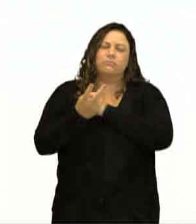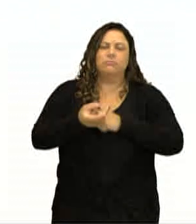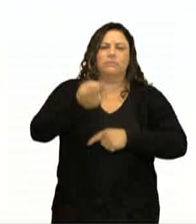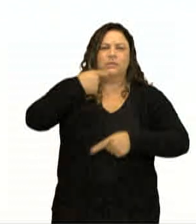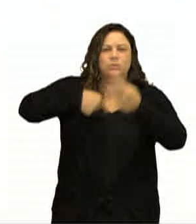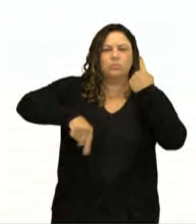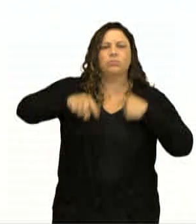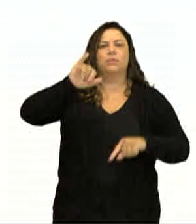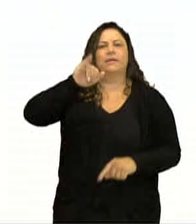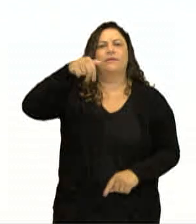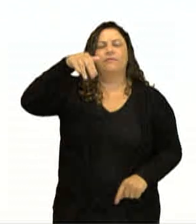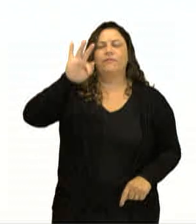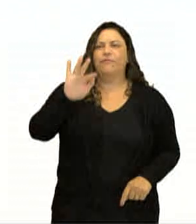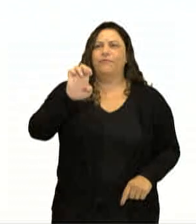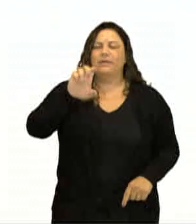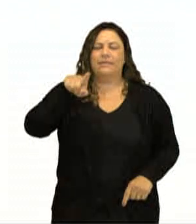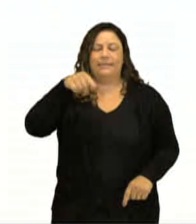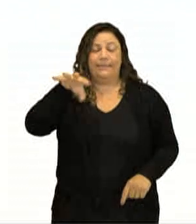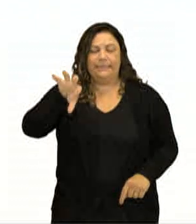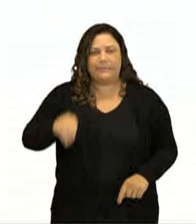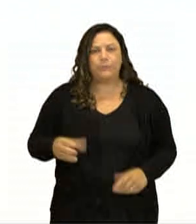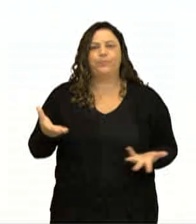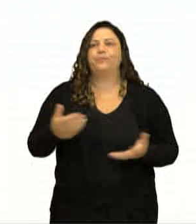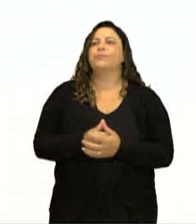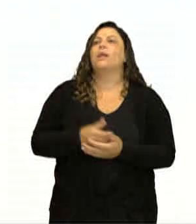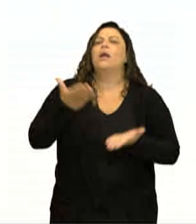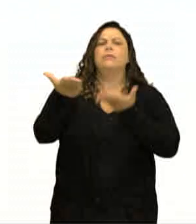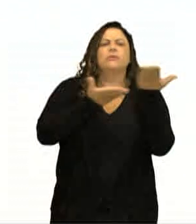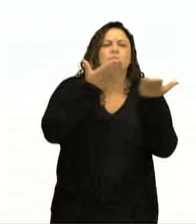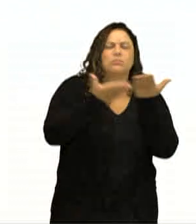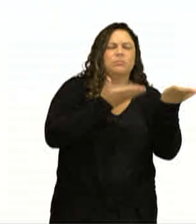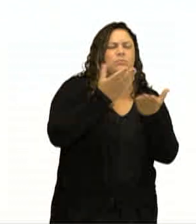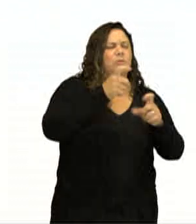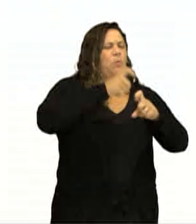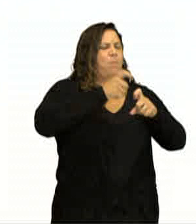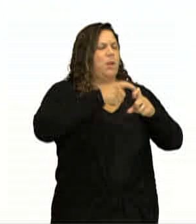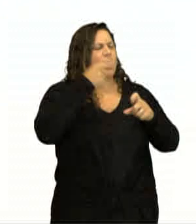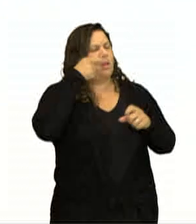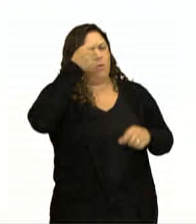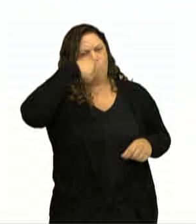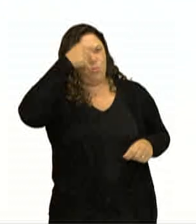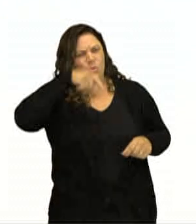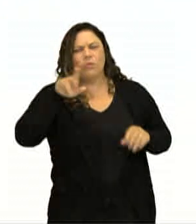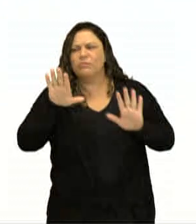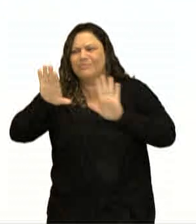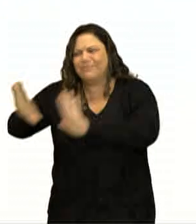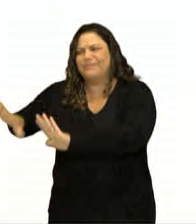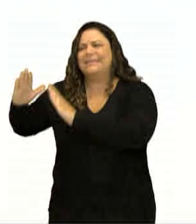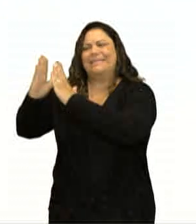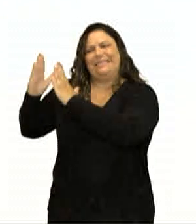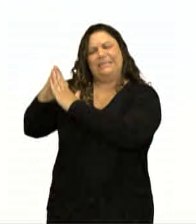já tem que ter toda uma mobilização para isolamento, para medidas preventivas, né?